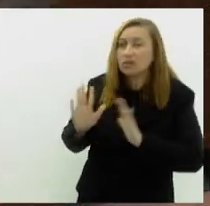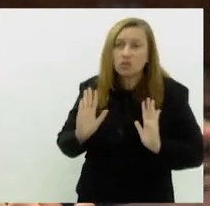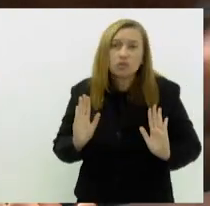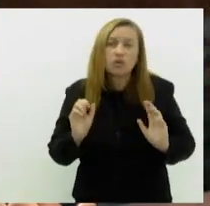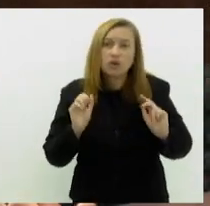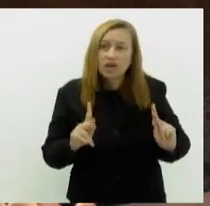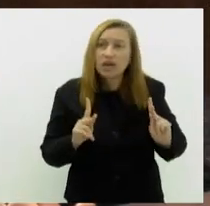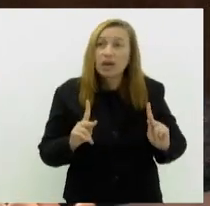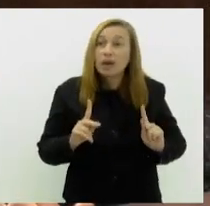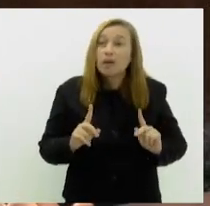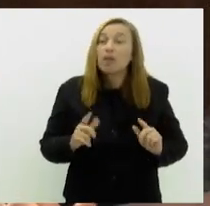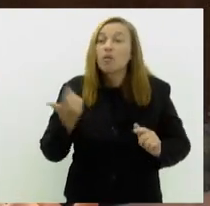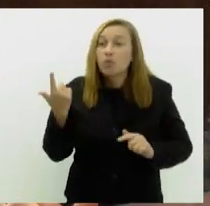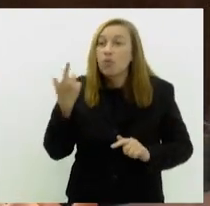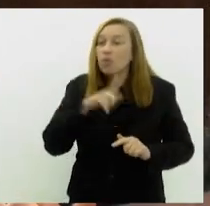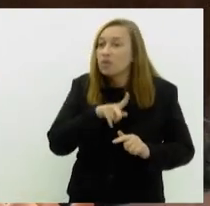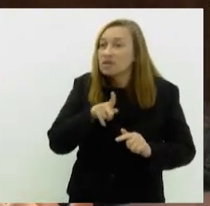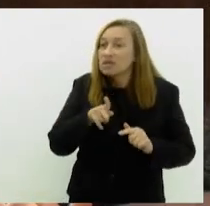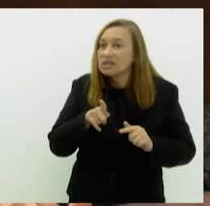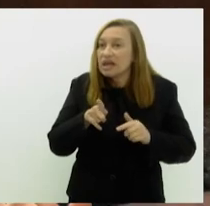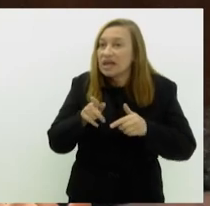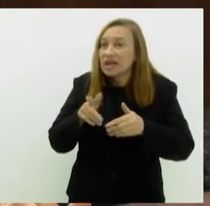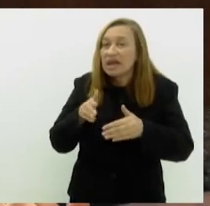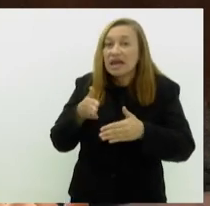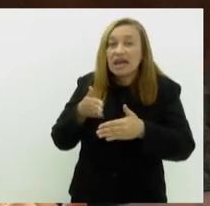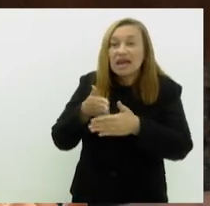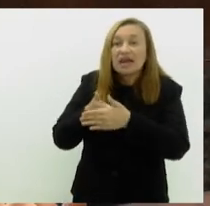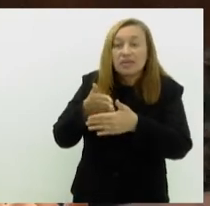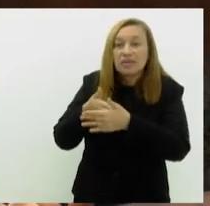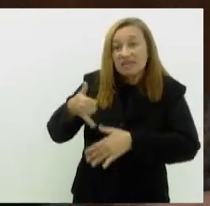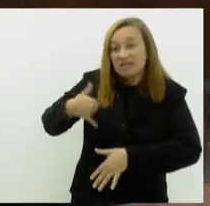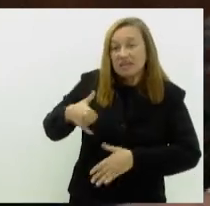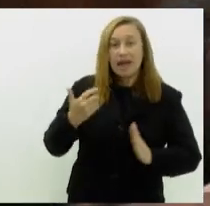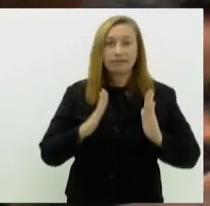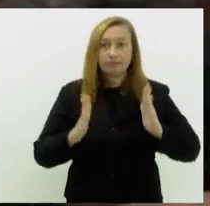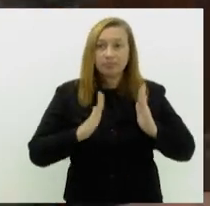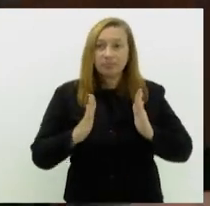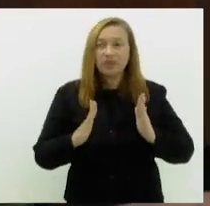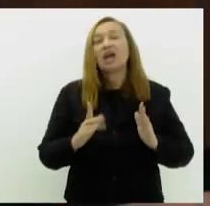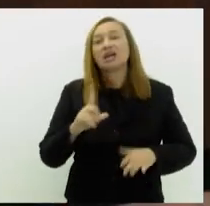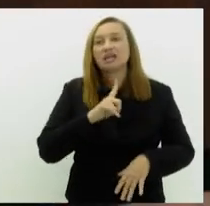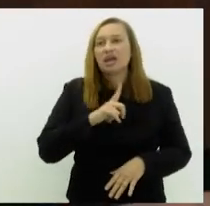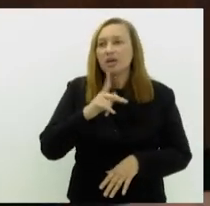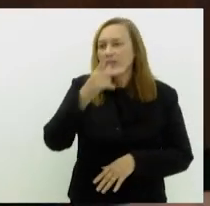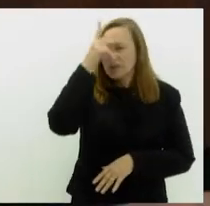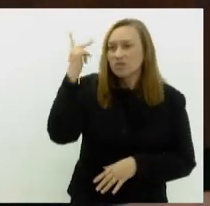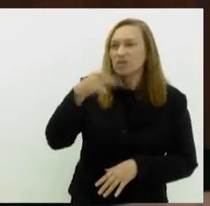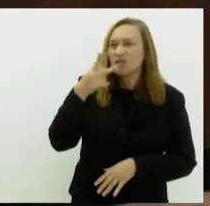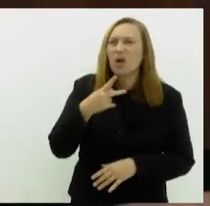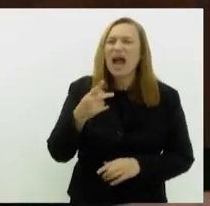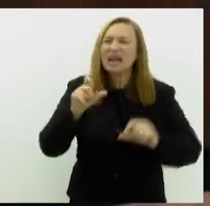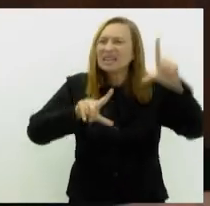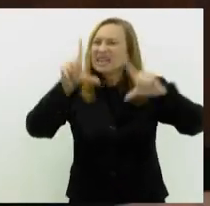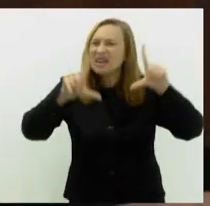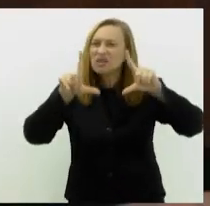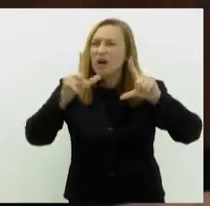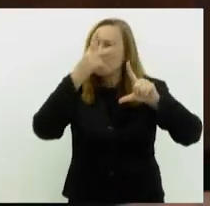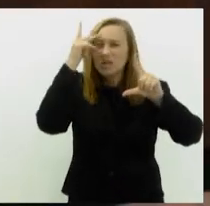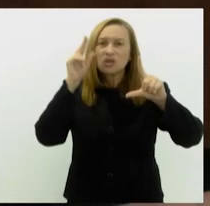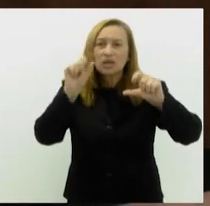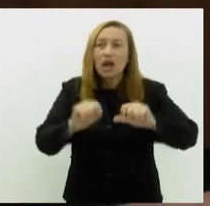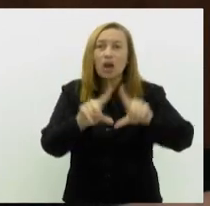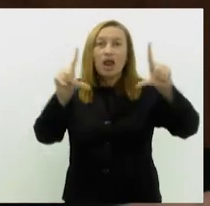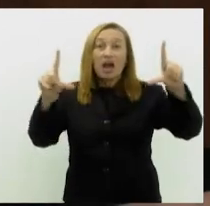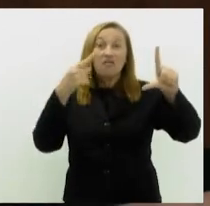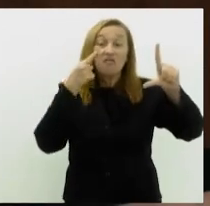você consegue estabelecer um limite mínimo de idade. Até teve gente que falou, mas na televisão, a pessoa está lá,